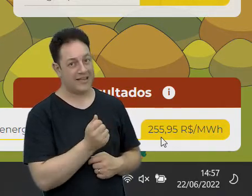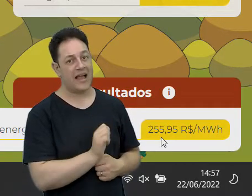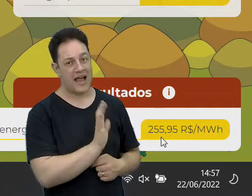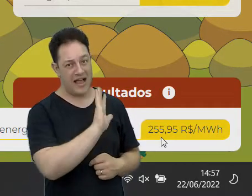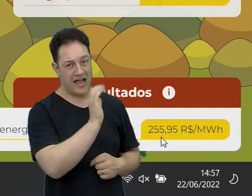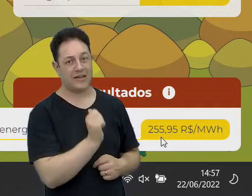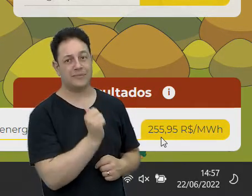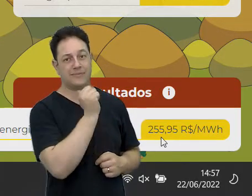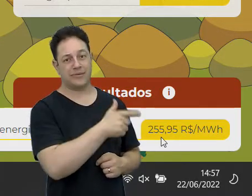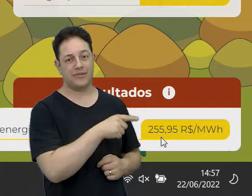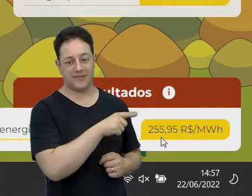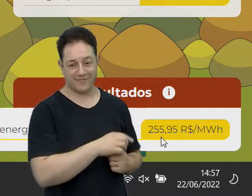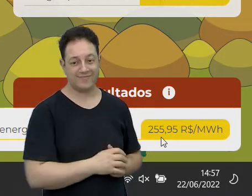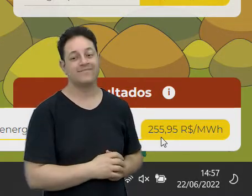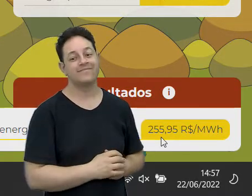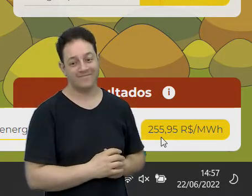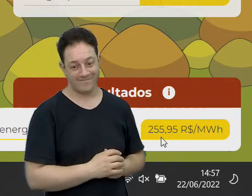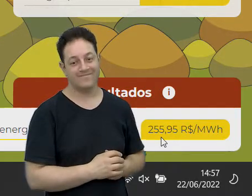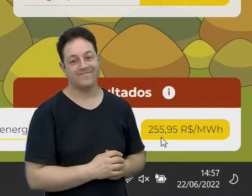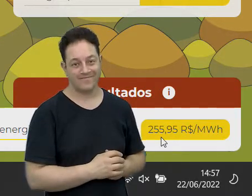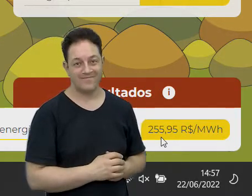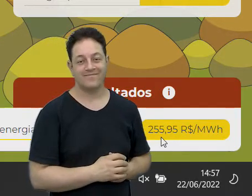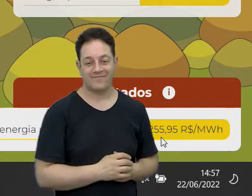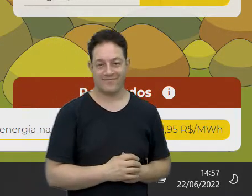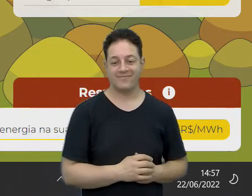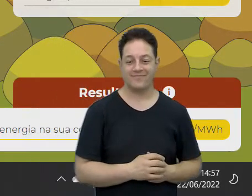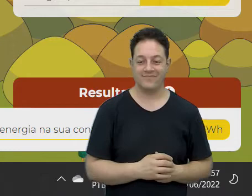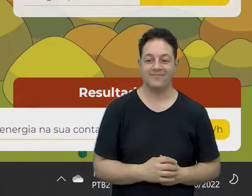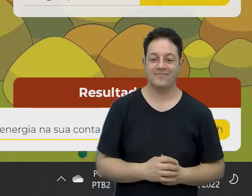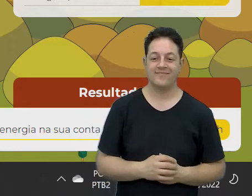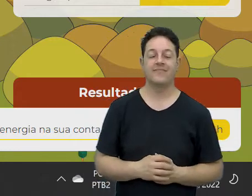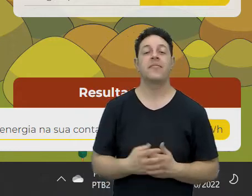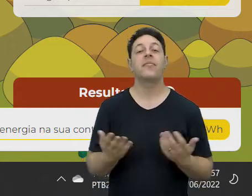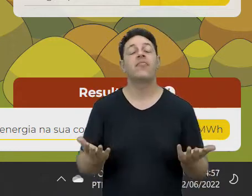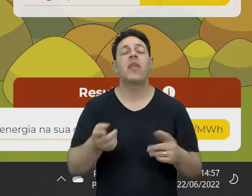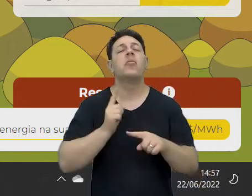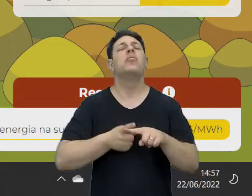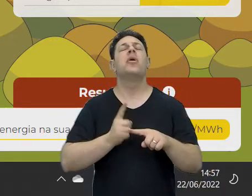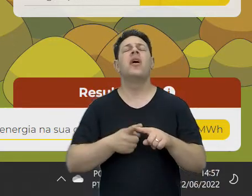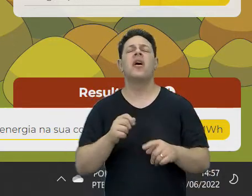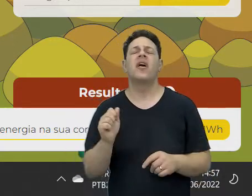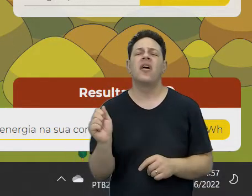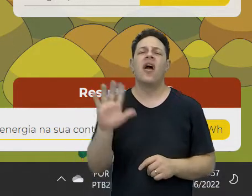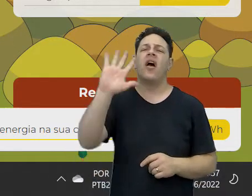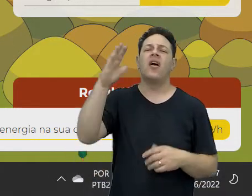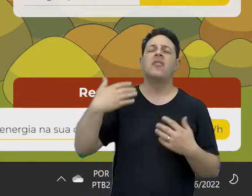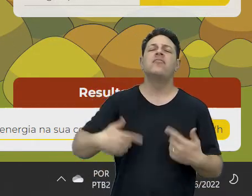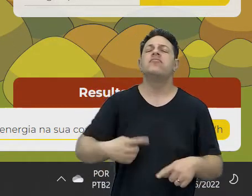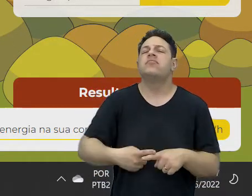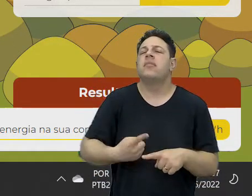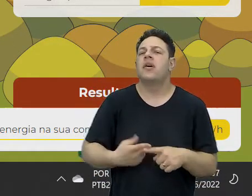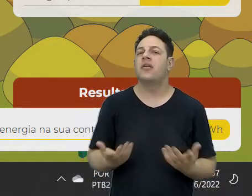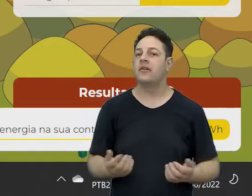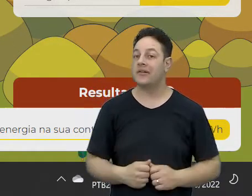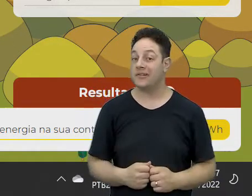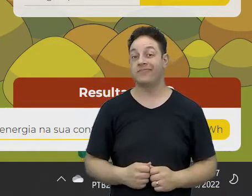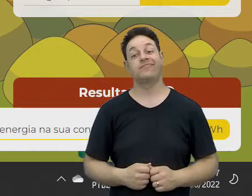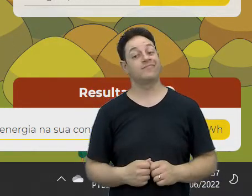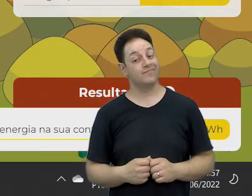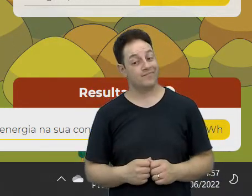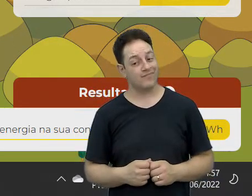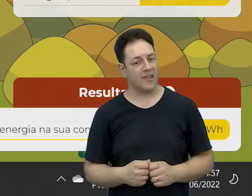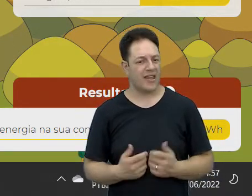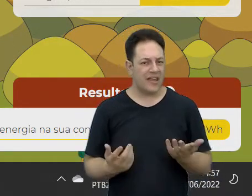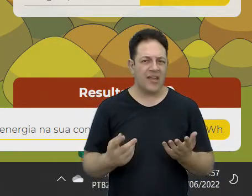mais caro do que... Mais caro do que atual. Do que a Eletropaulo. Sim. Por que será, hein? Boa pergunta. Será que a gente